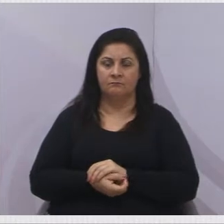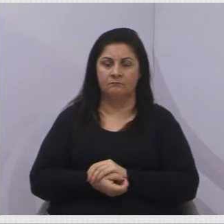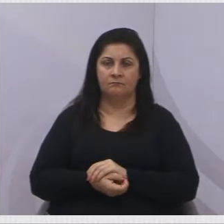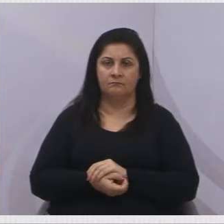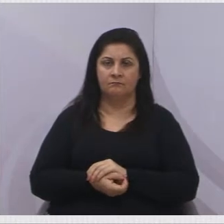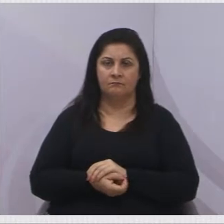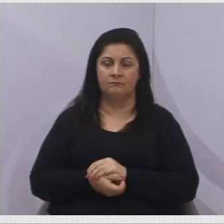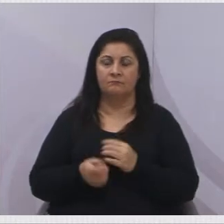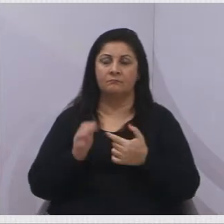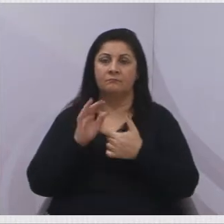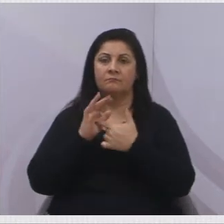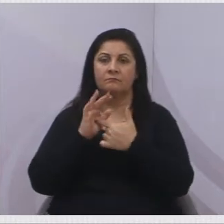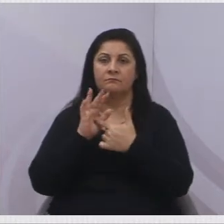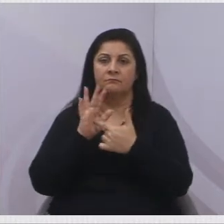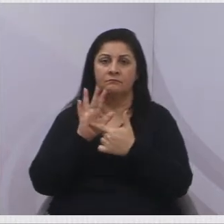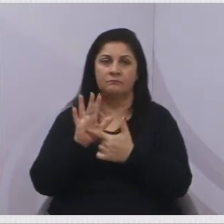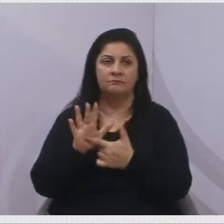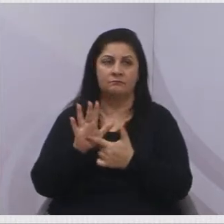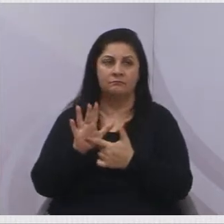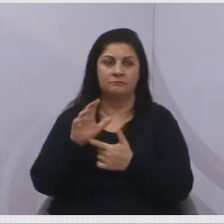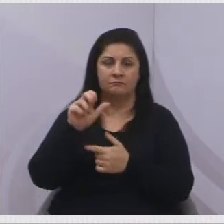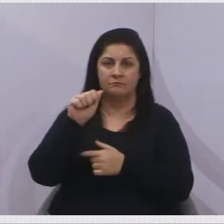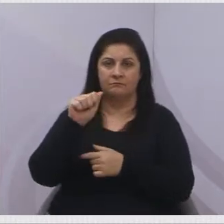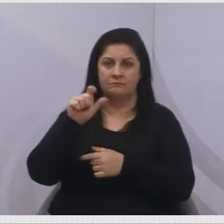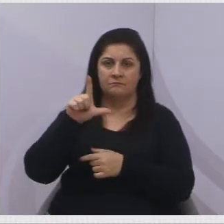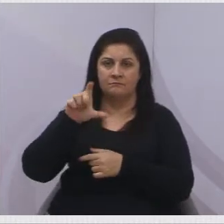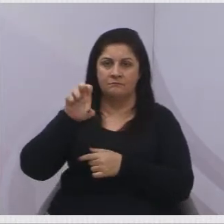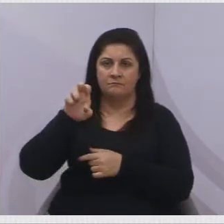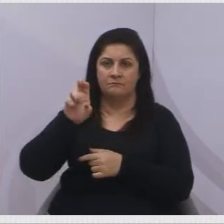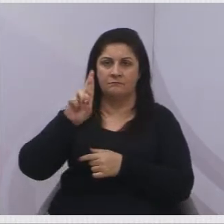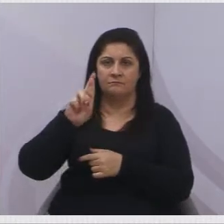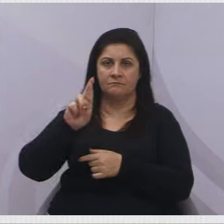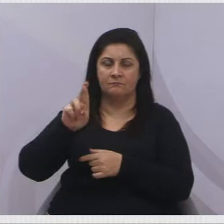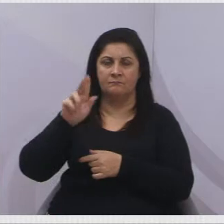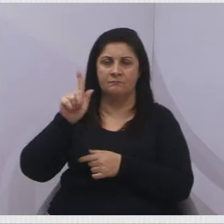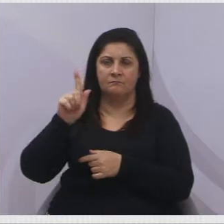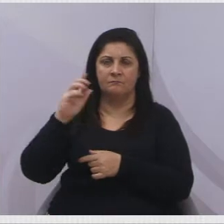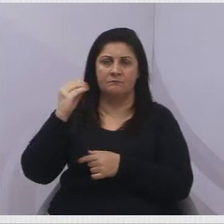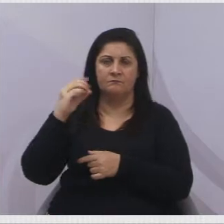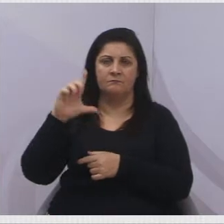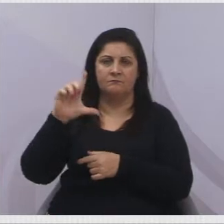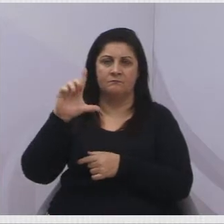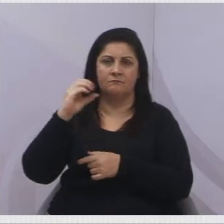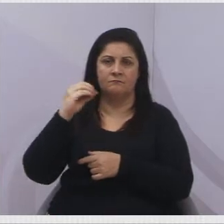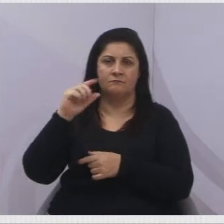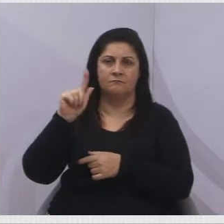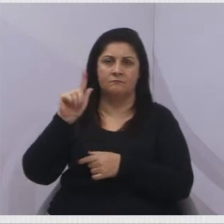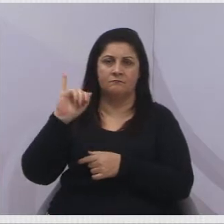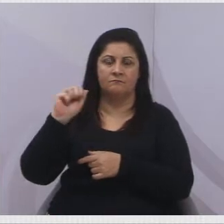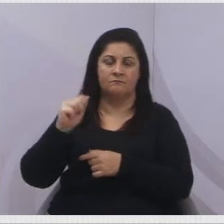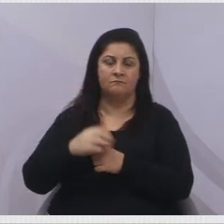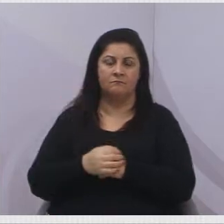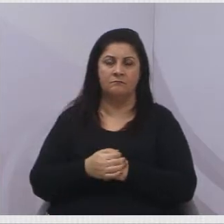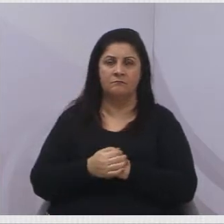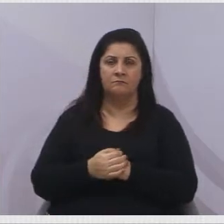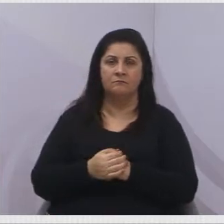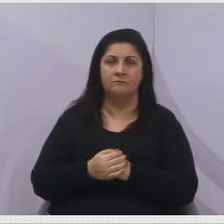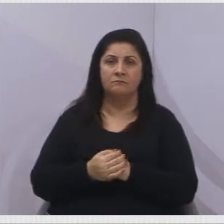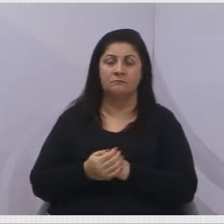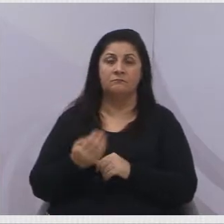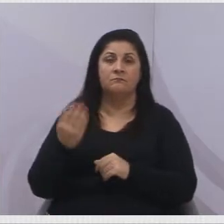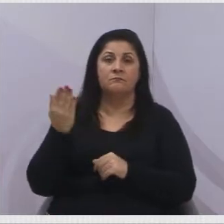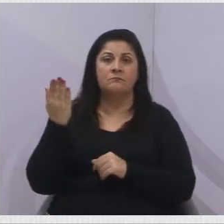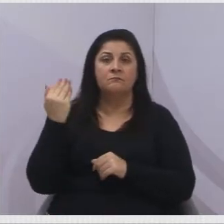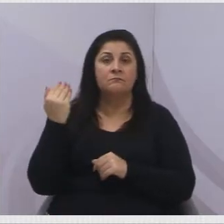Gostaria de dar destaque para a alergologia, que ele deixou de ser uma demanda, era uma especialidade que deixou